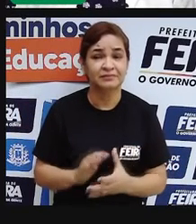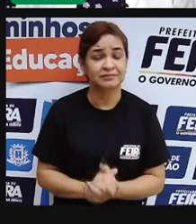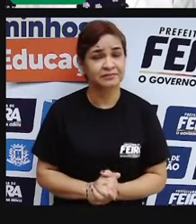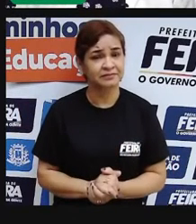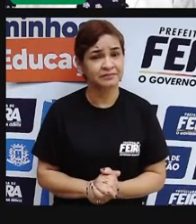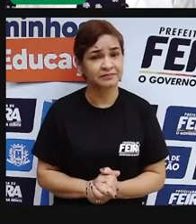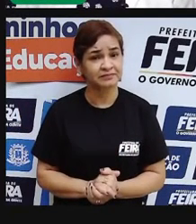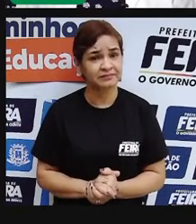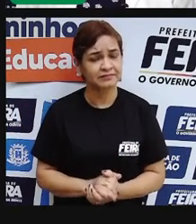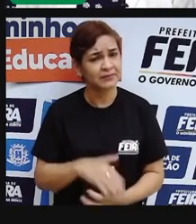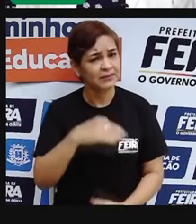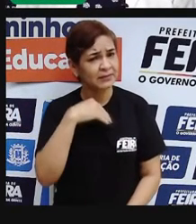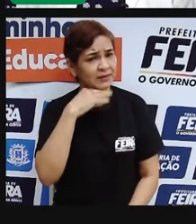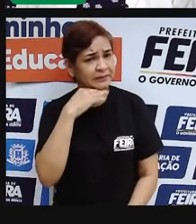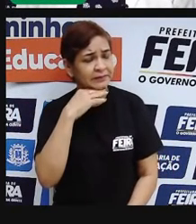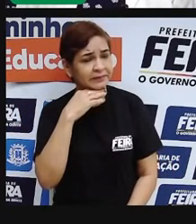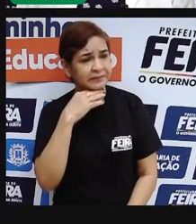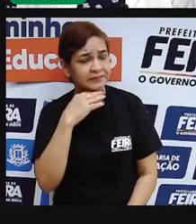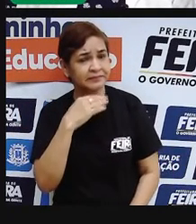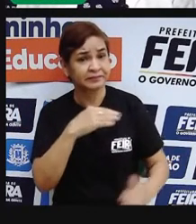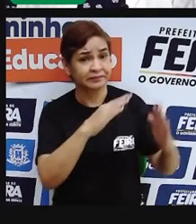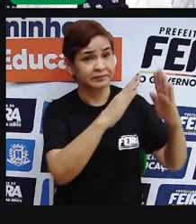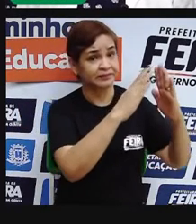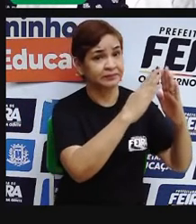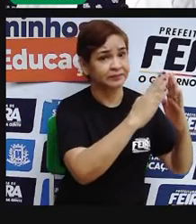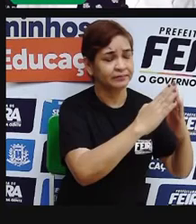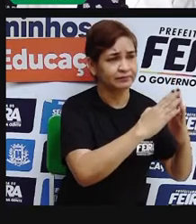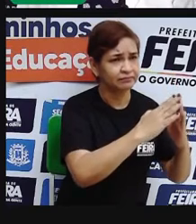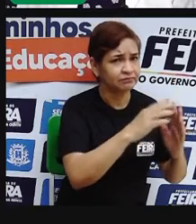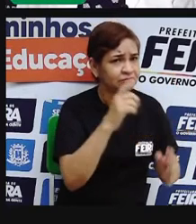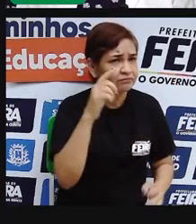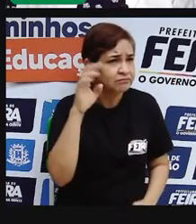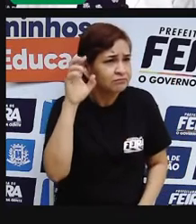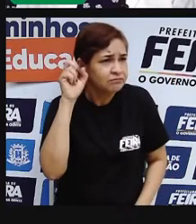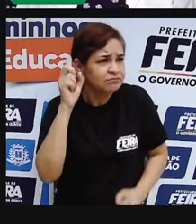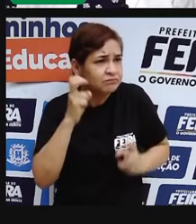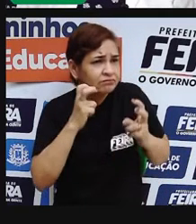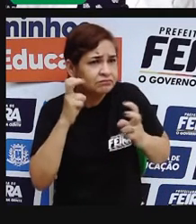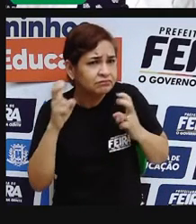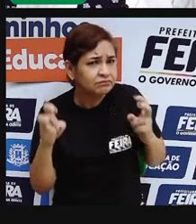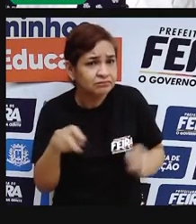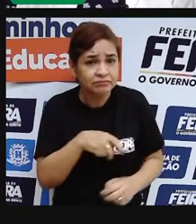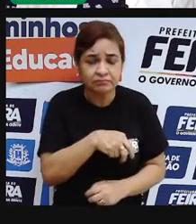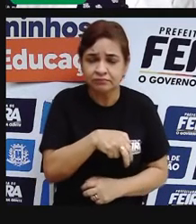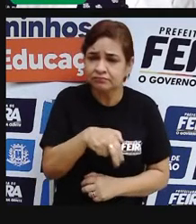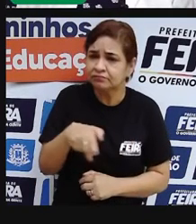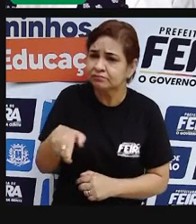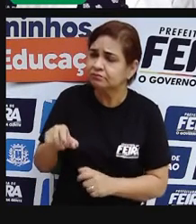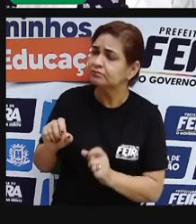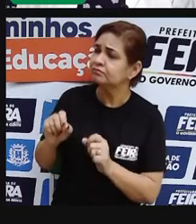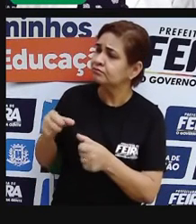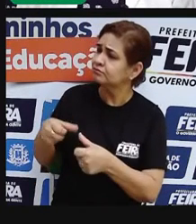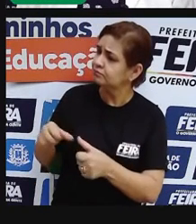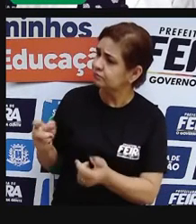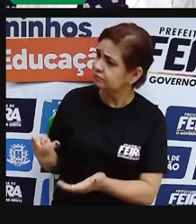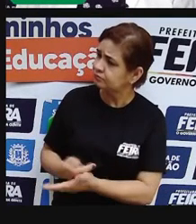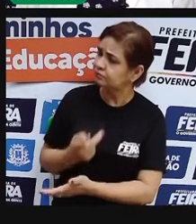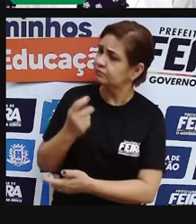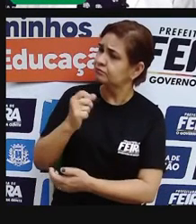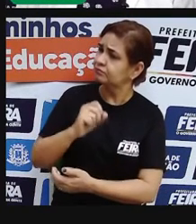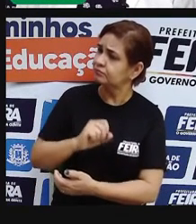e a mãe da moça morava perto escutou a gritaria e veio ver o que estava acontecendo